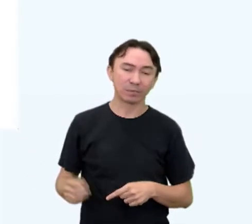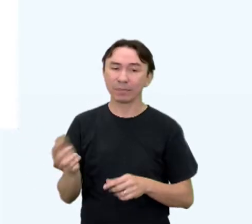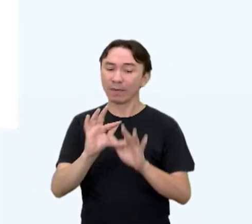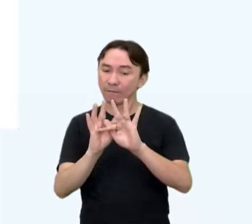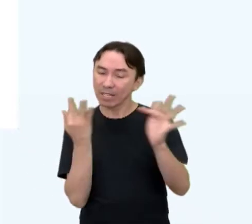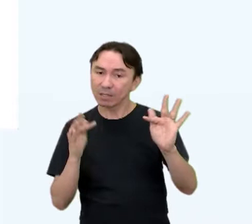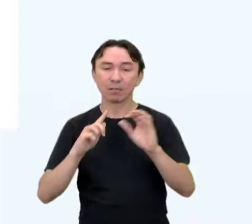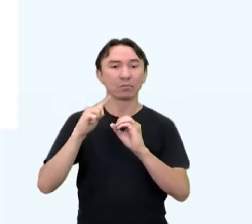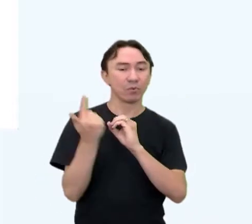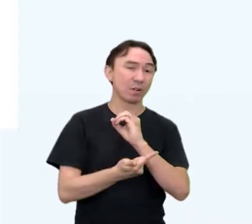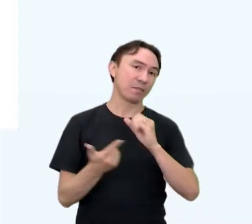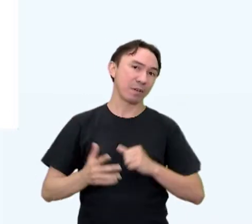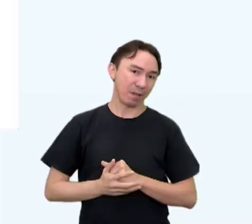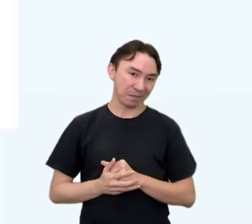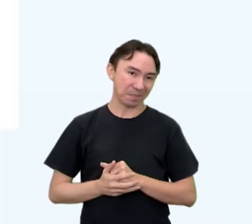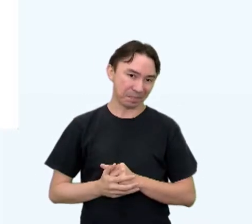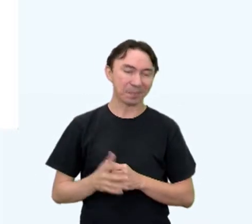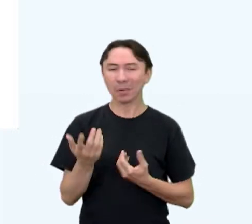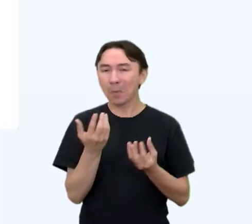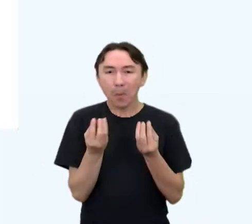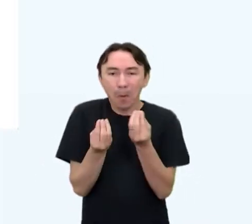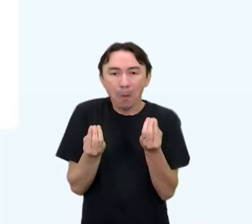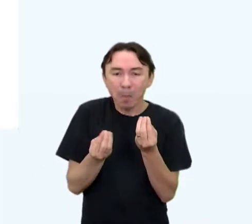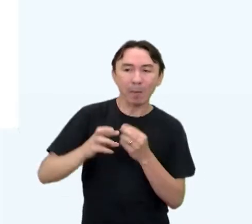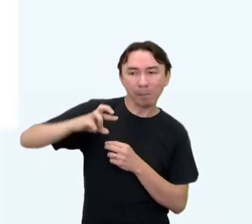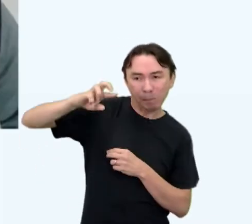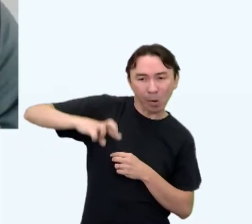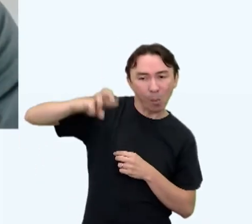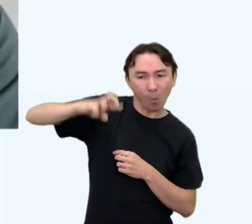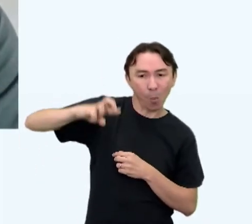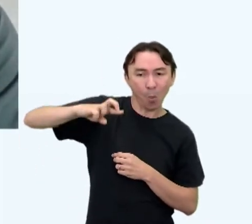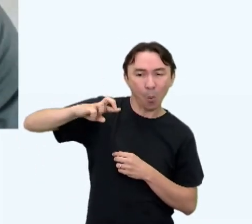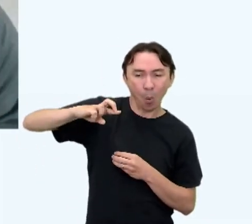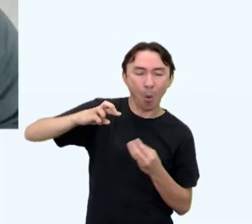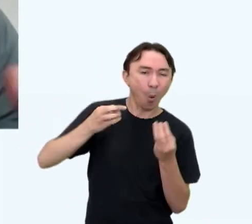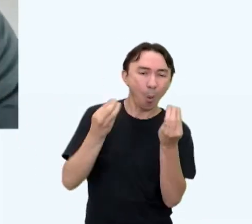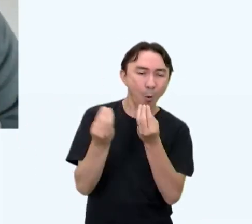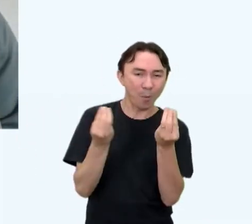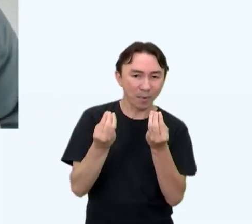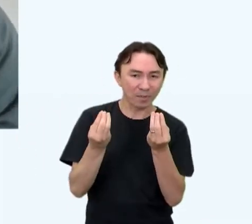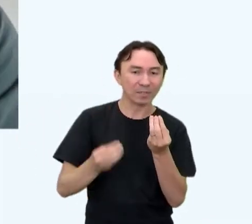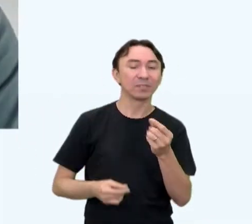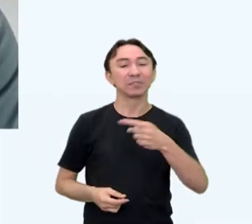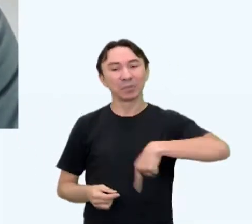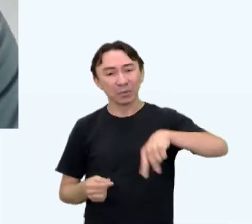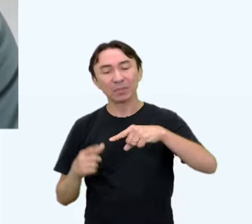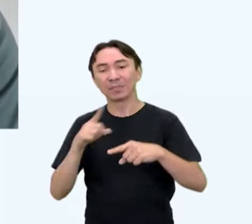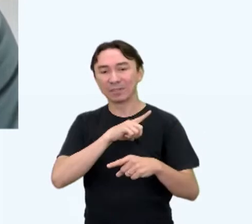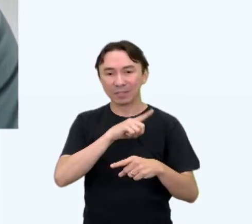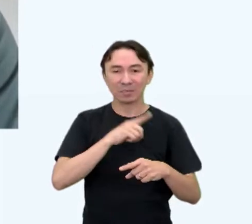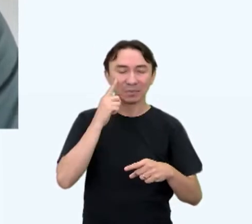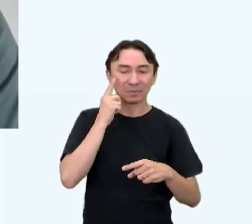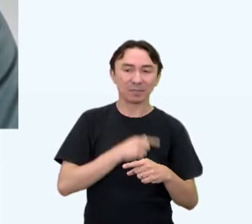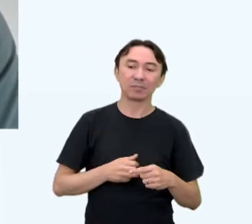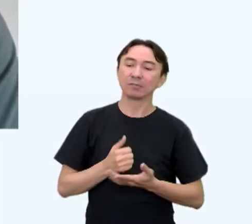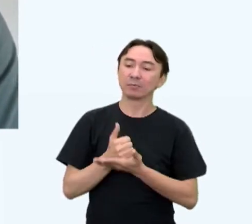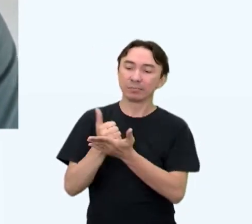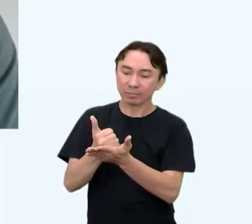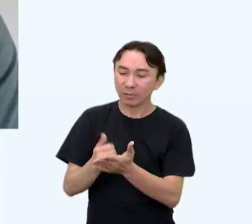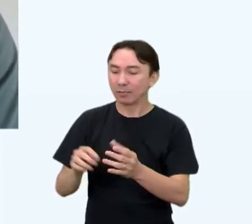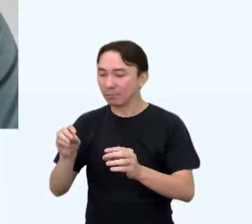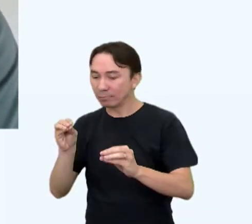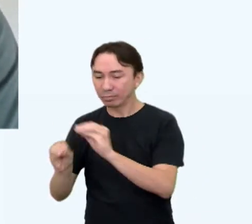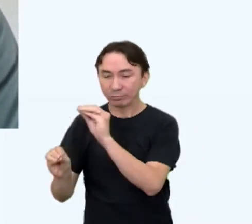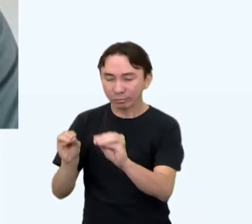é que funciona esse monitoramento? Nós instalamos estações no campo, vamos até o campo, instalamos estações, e essas